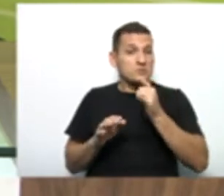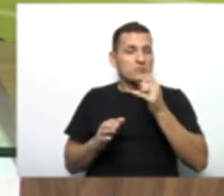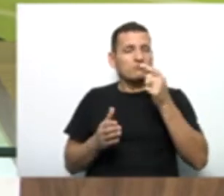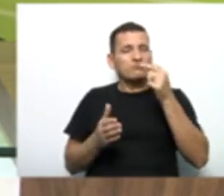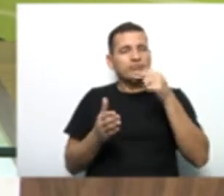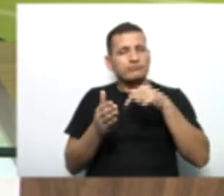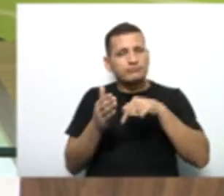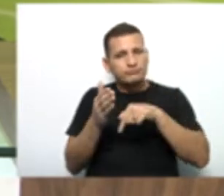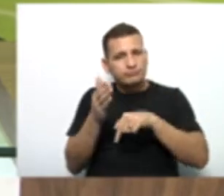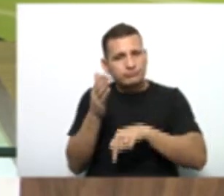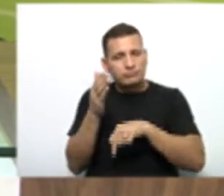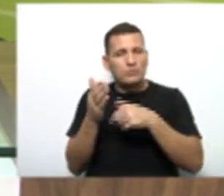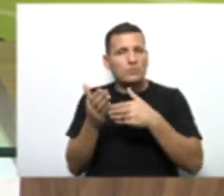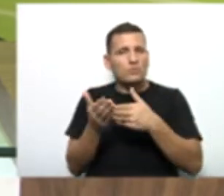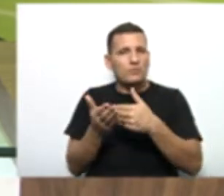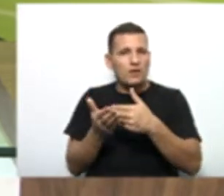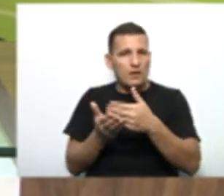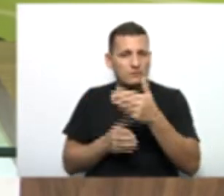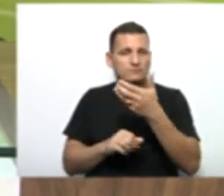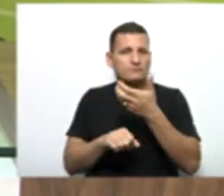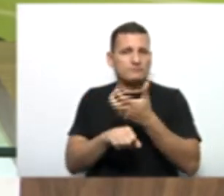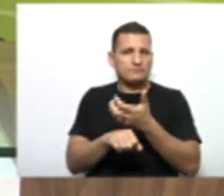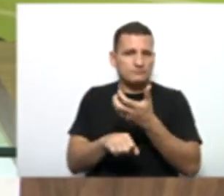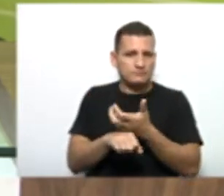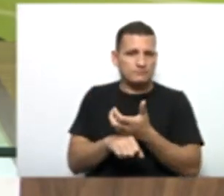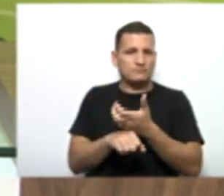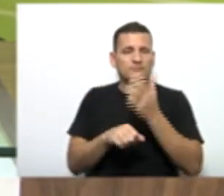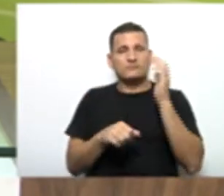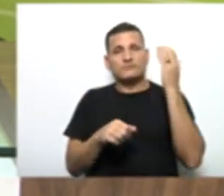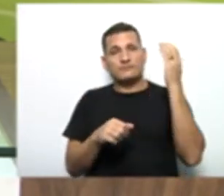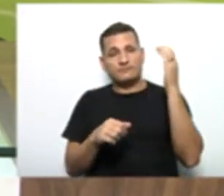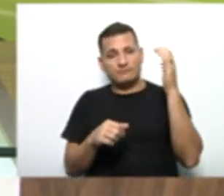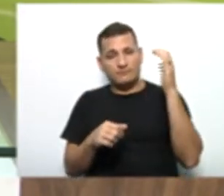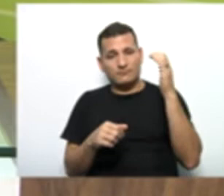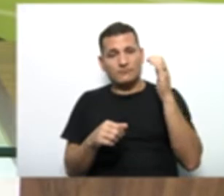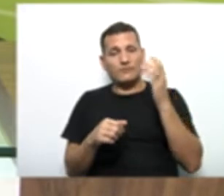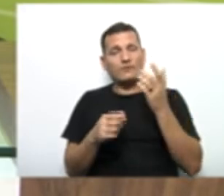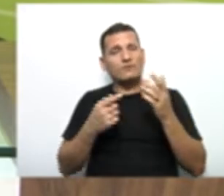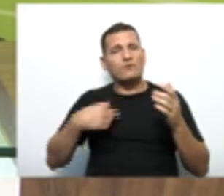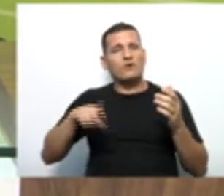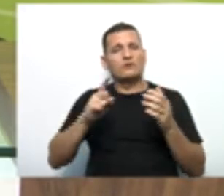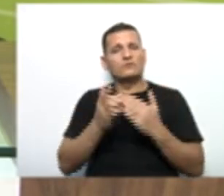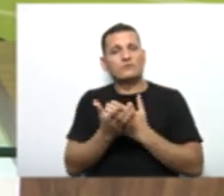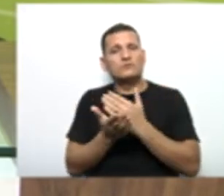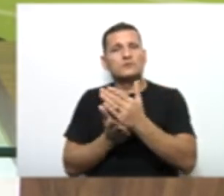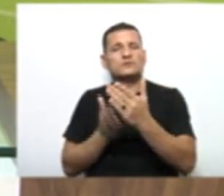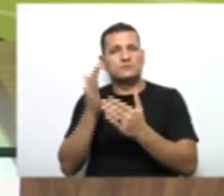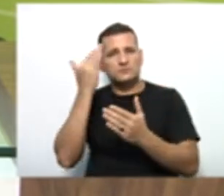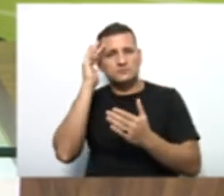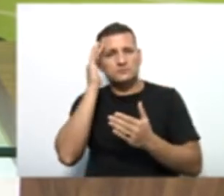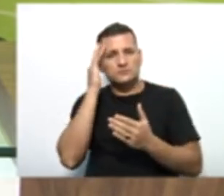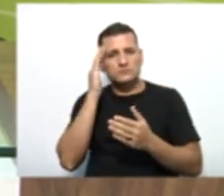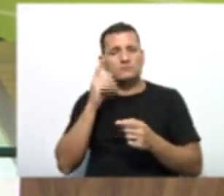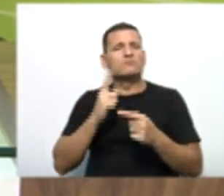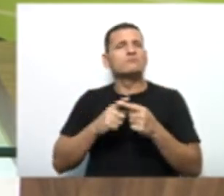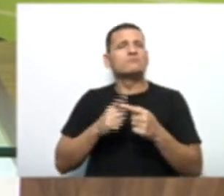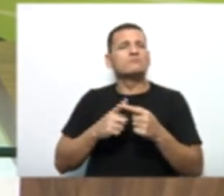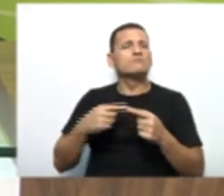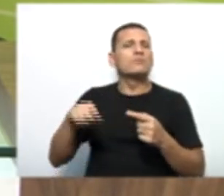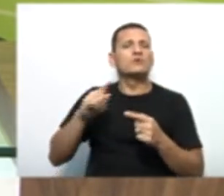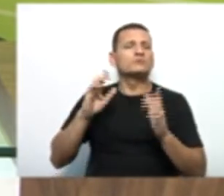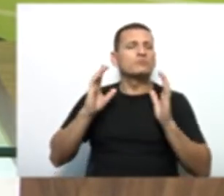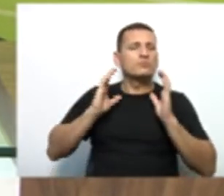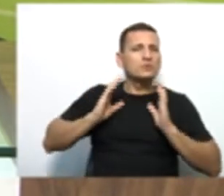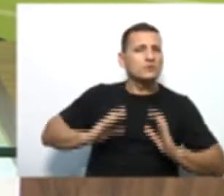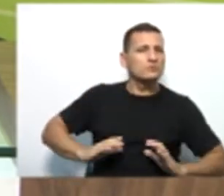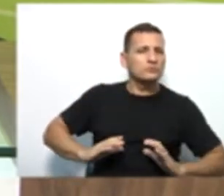a se debruçar sobre essas disciplinas, sobre essas ciências, nós começamos a compreender do porquê que nós nos comportamos como